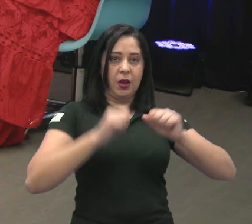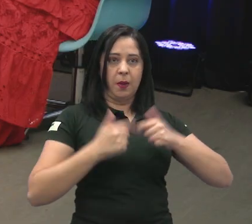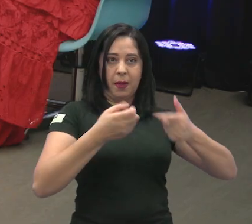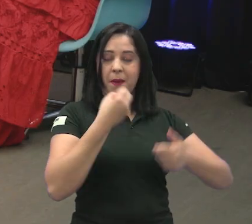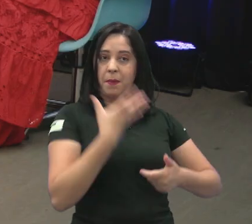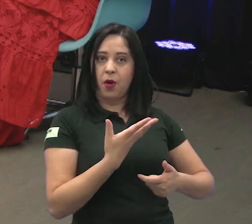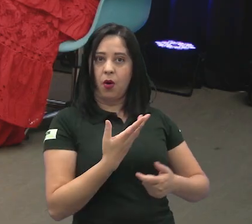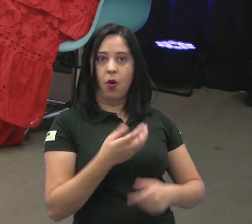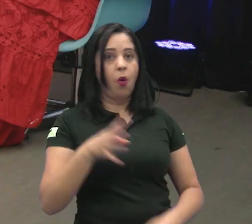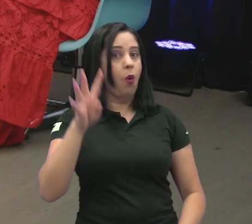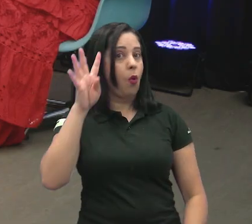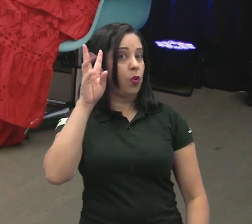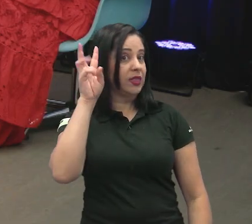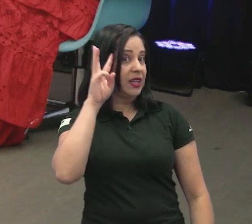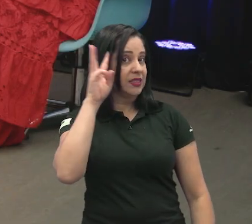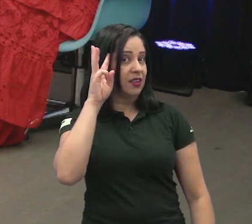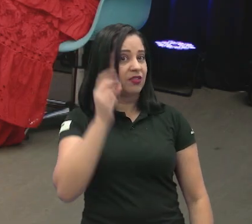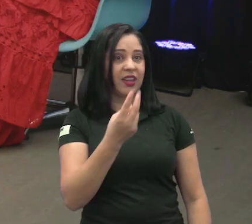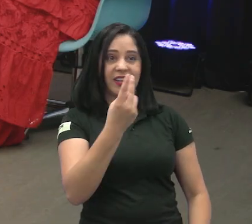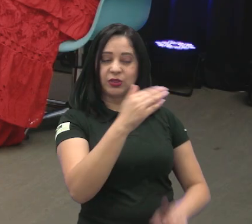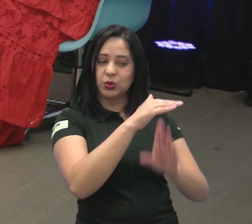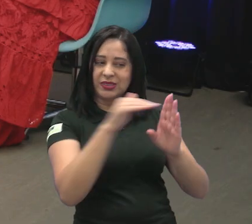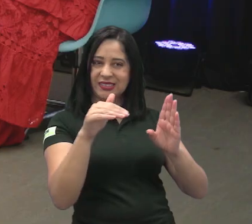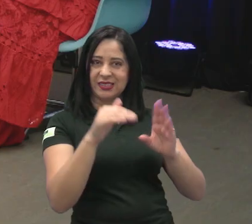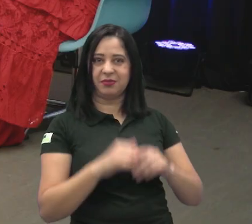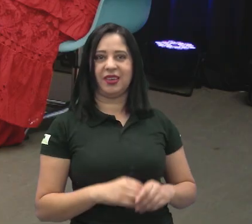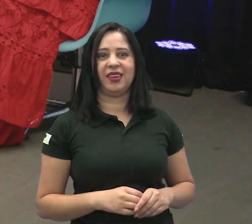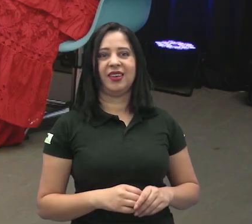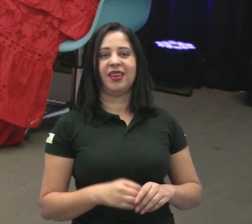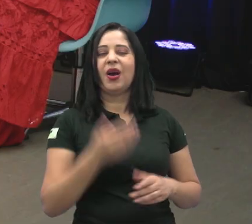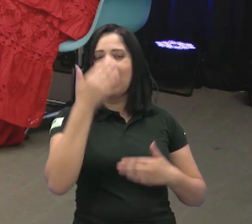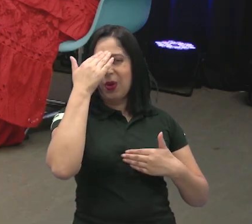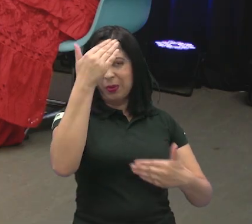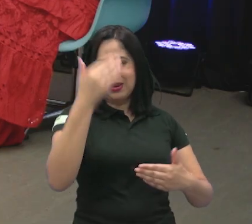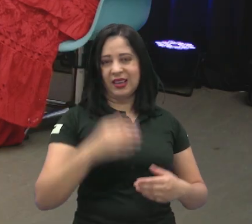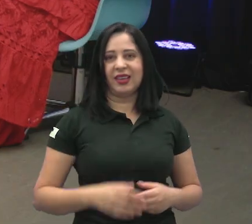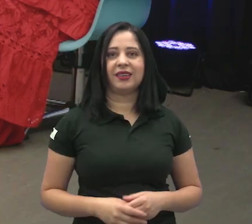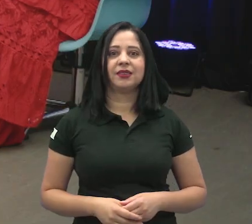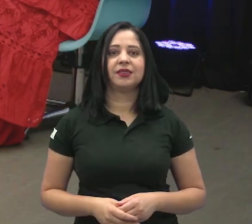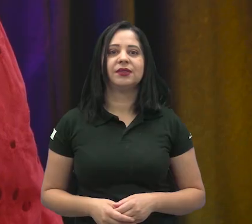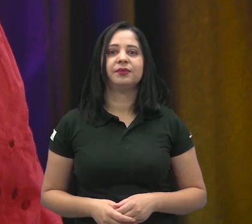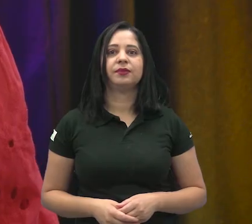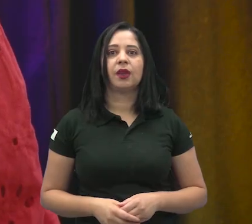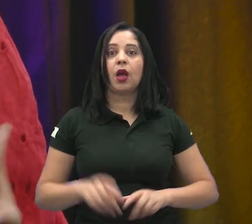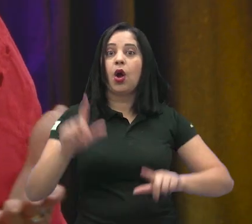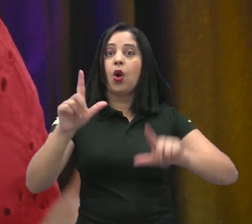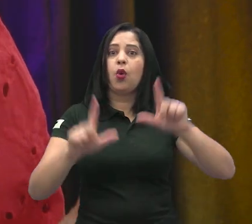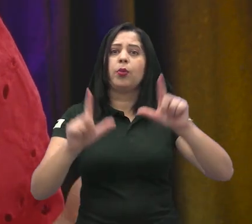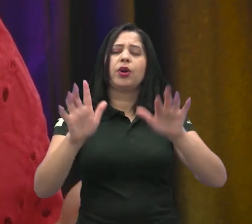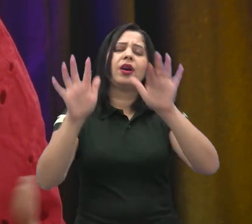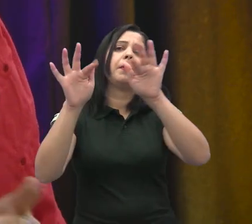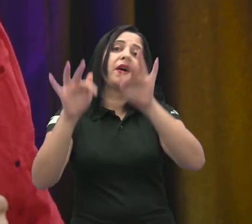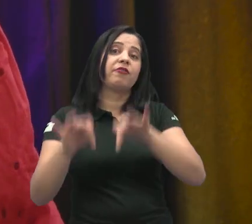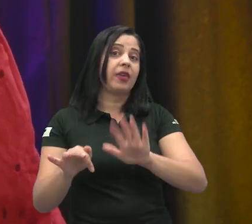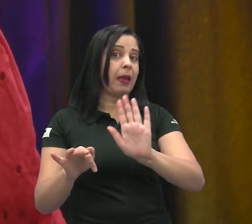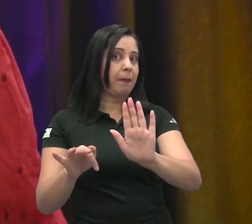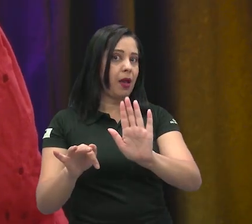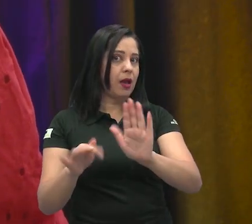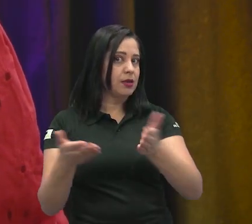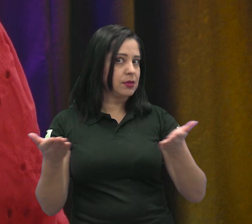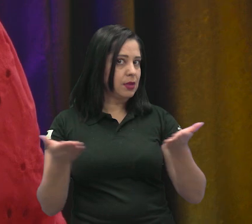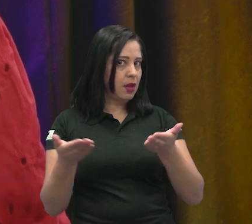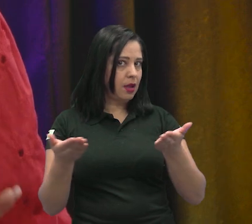Vozes do Bem, toda terça-feira, às 2h30, tem a estreia de novo programa. Obrigada, Pri. Vida longa para o seu programa. Gente, o programa